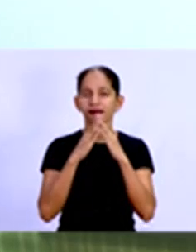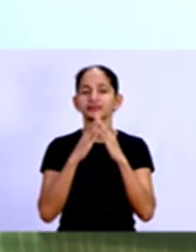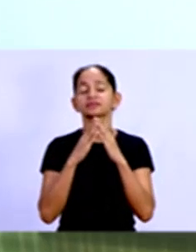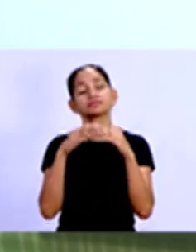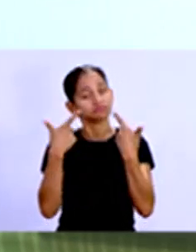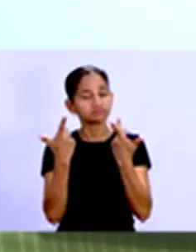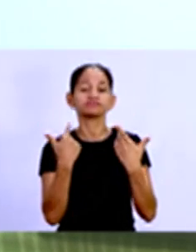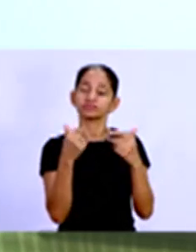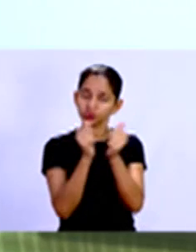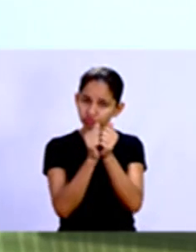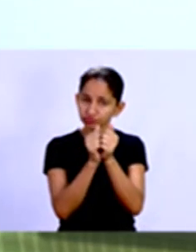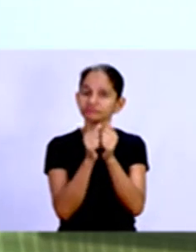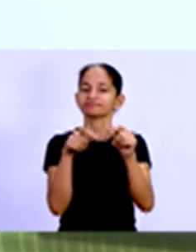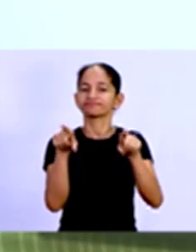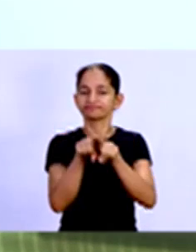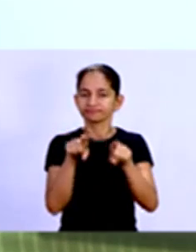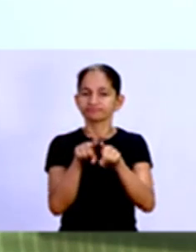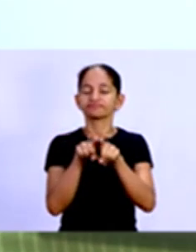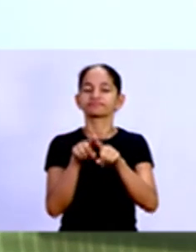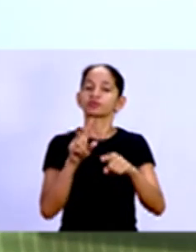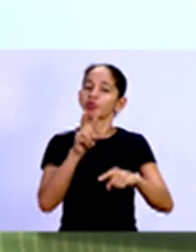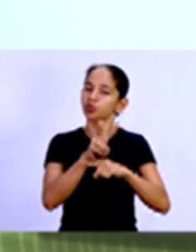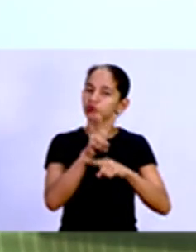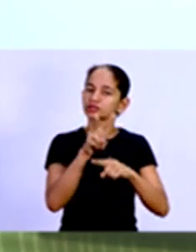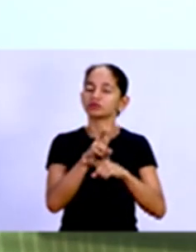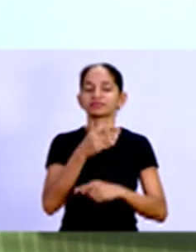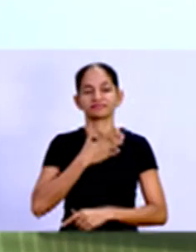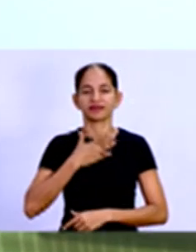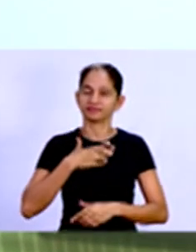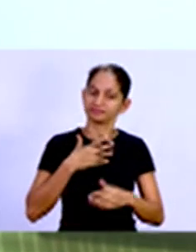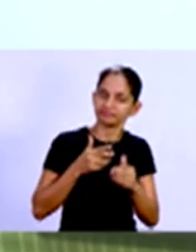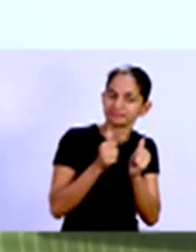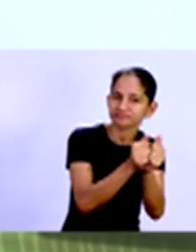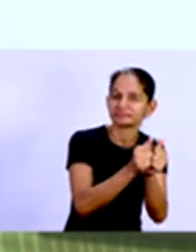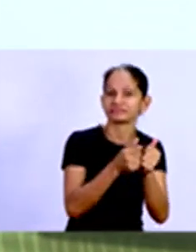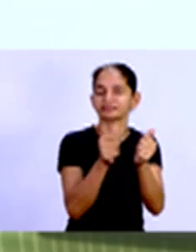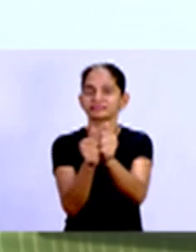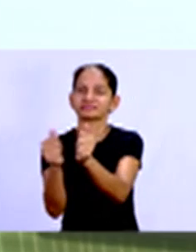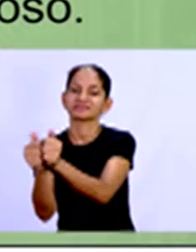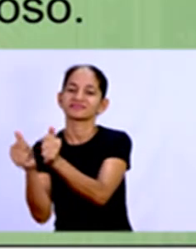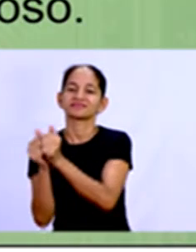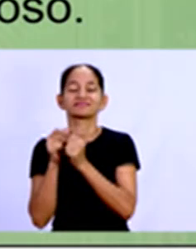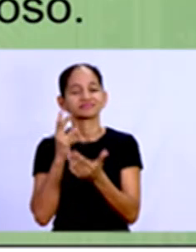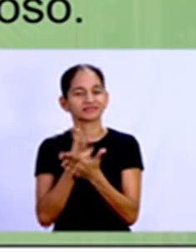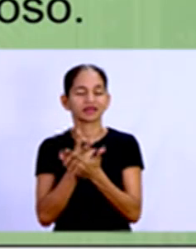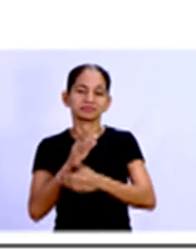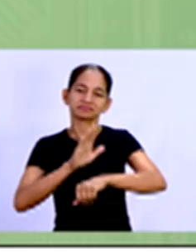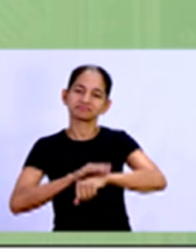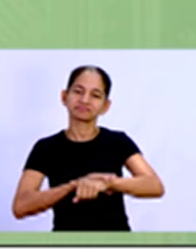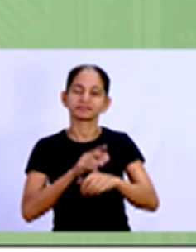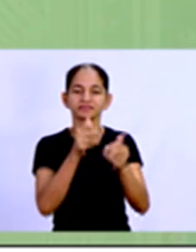residência, então ele precisa fazer o quê? Precisa acompanhar e auxiliar esse idoso.